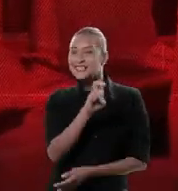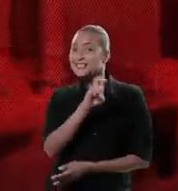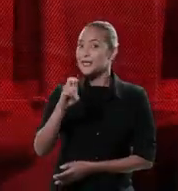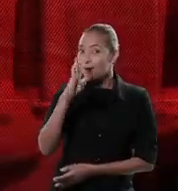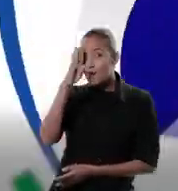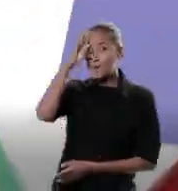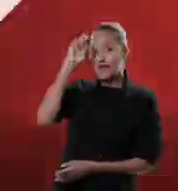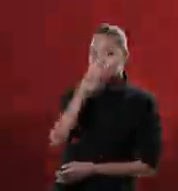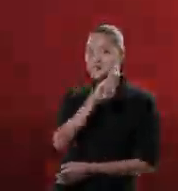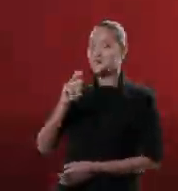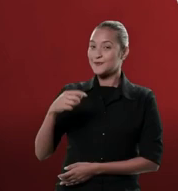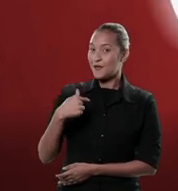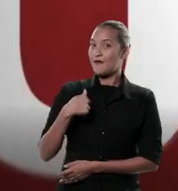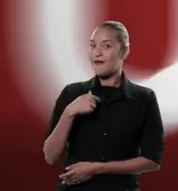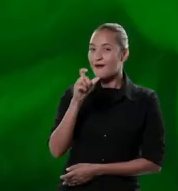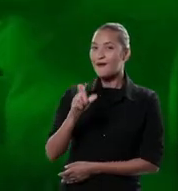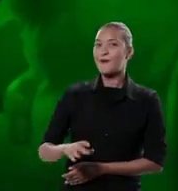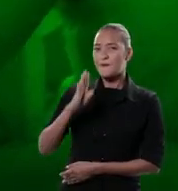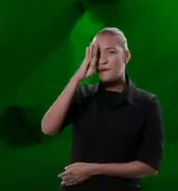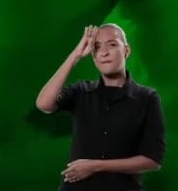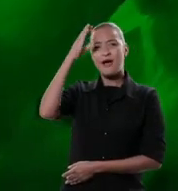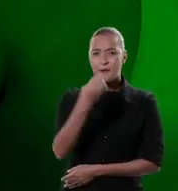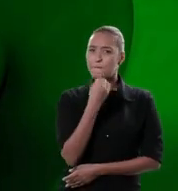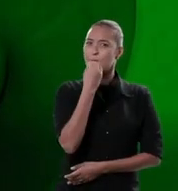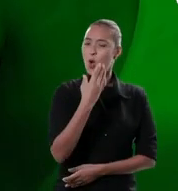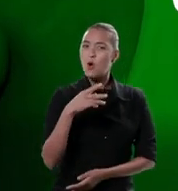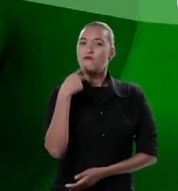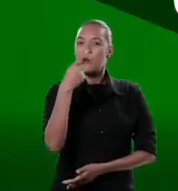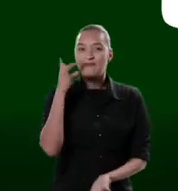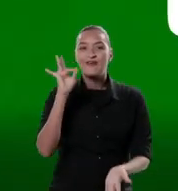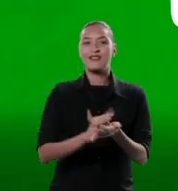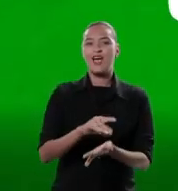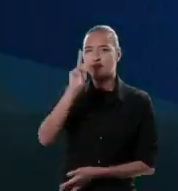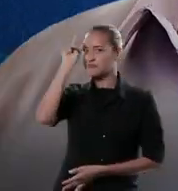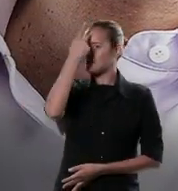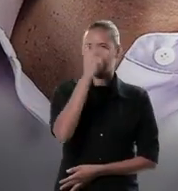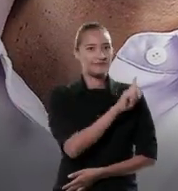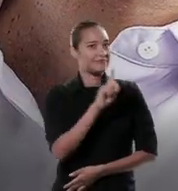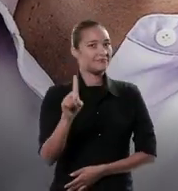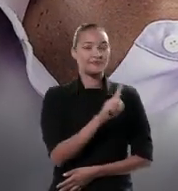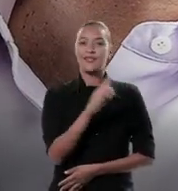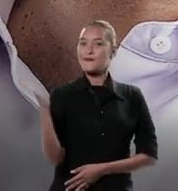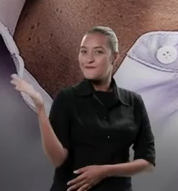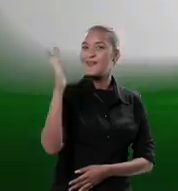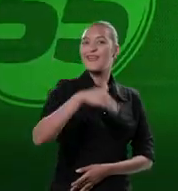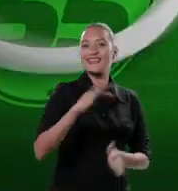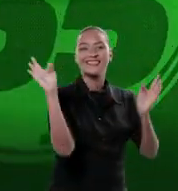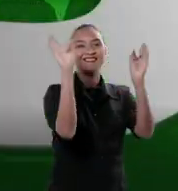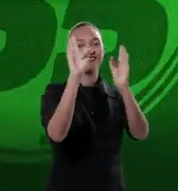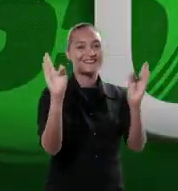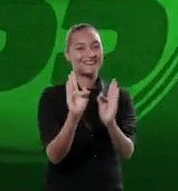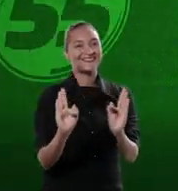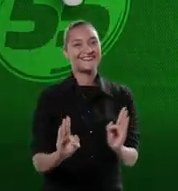Sou 5-5, sou o mar, eu sou o mar. Um bom sujeito que conta o que diz, sua palavra não se contradiz.